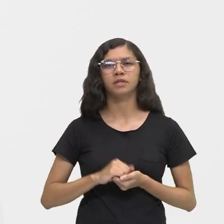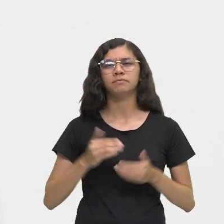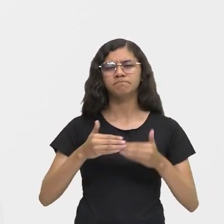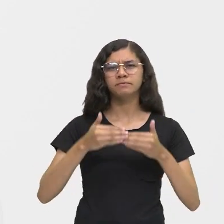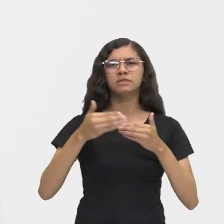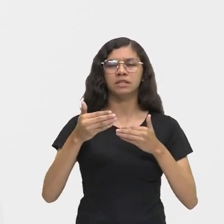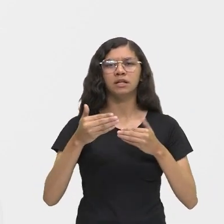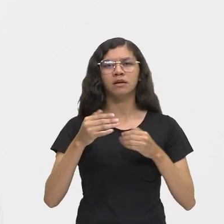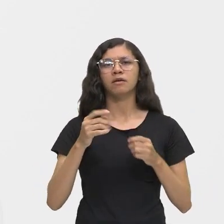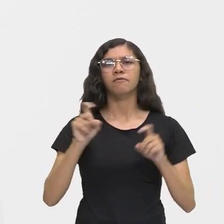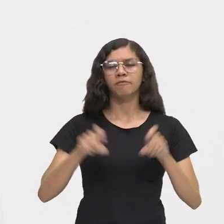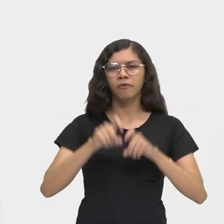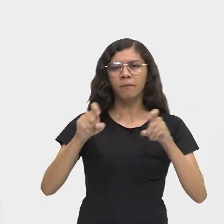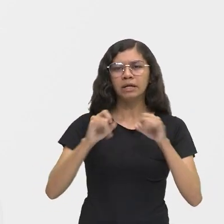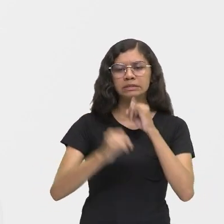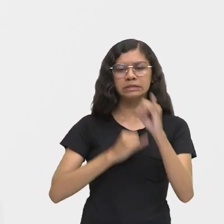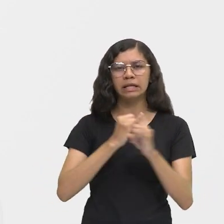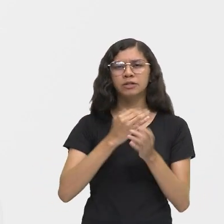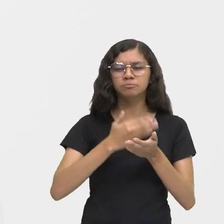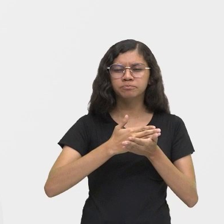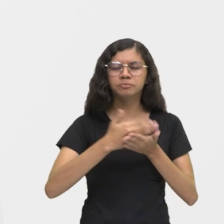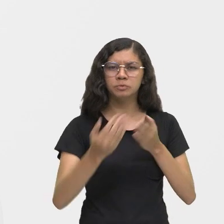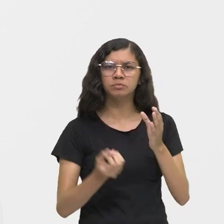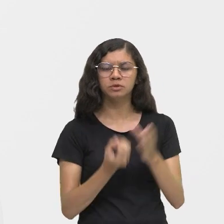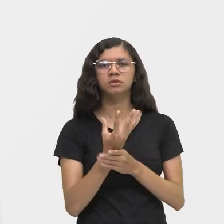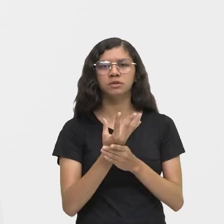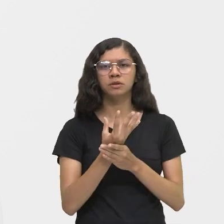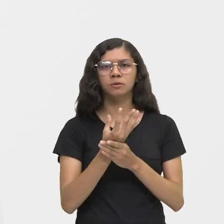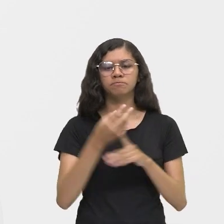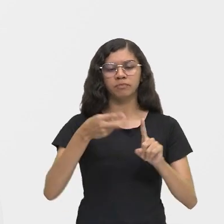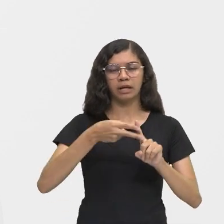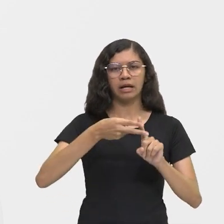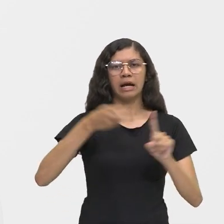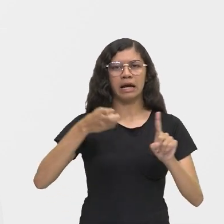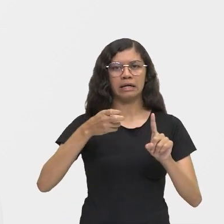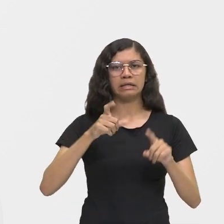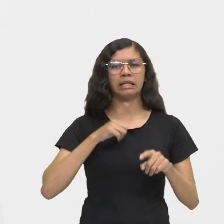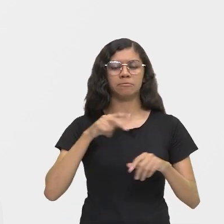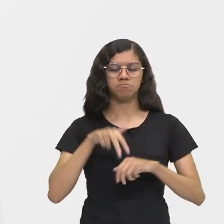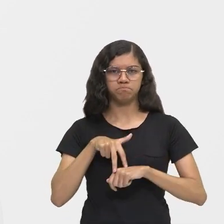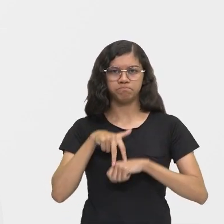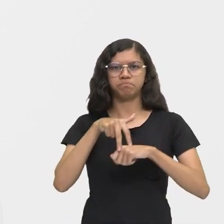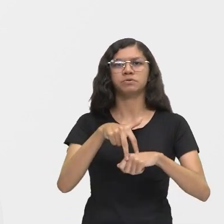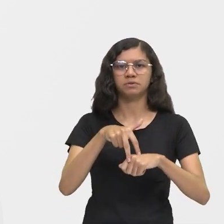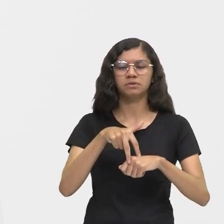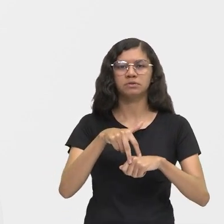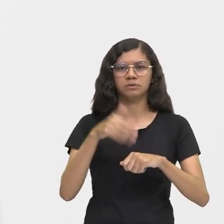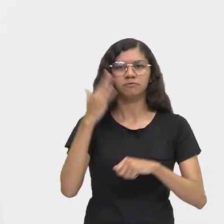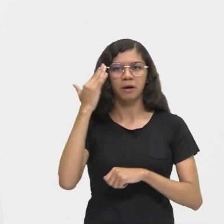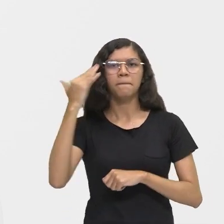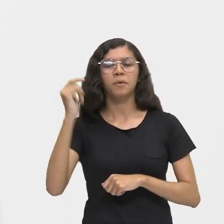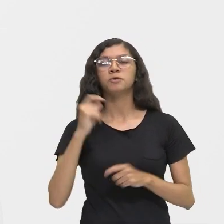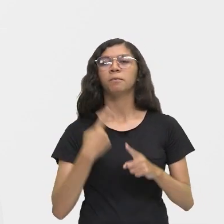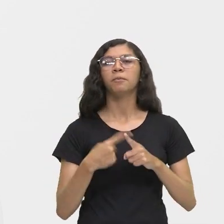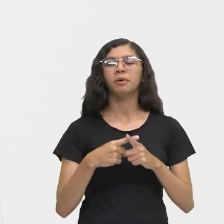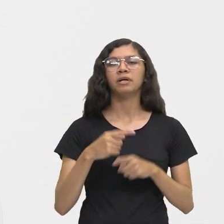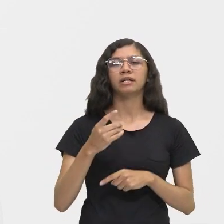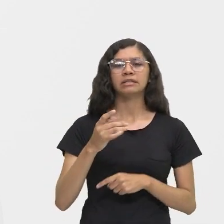internet existem, os hackers ocupam um lugar de destaque, causando inclusive medo